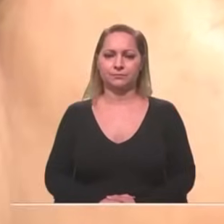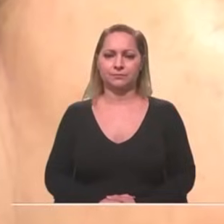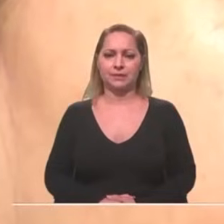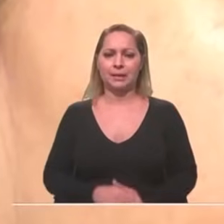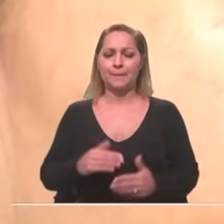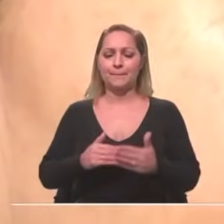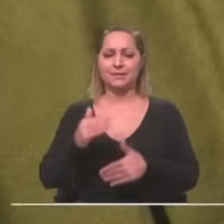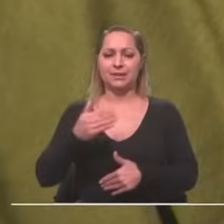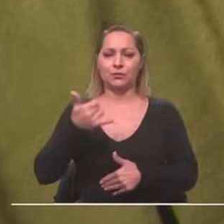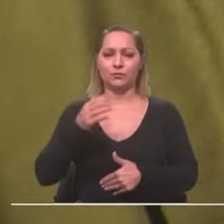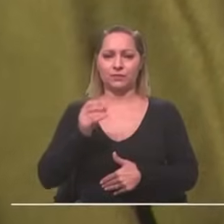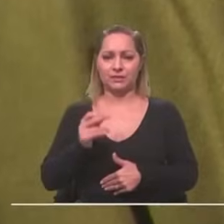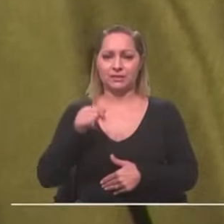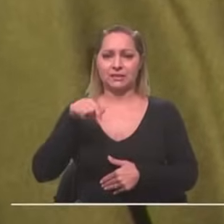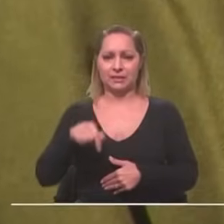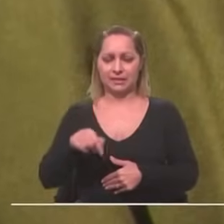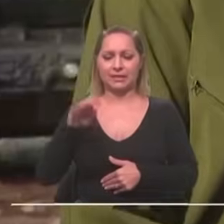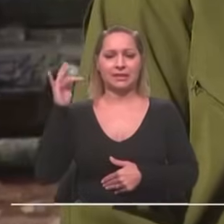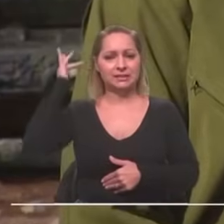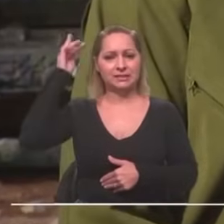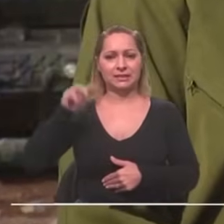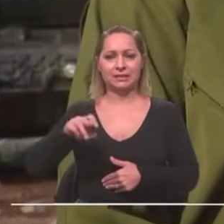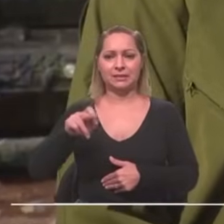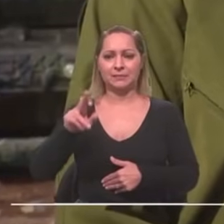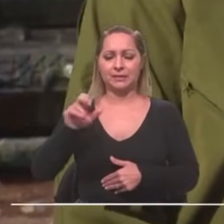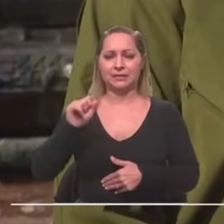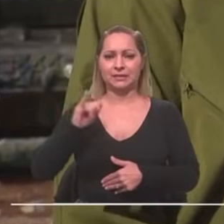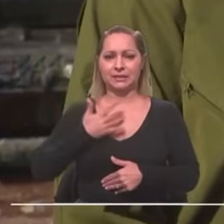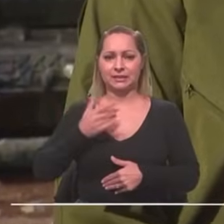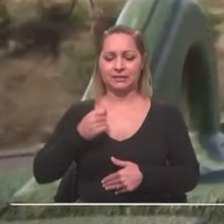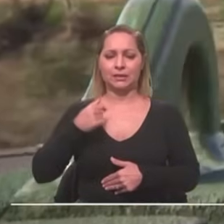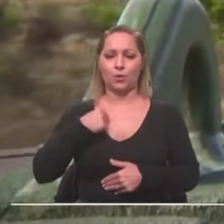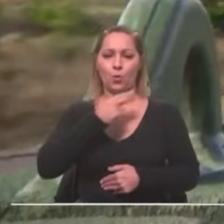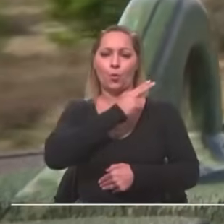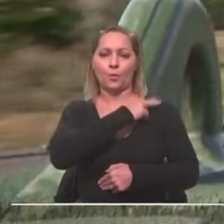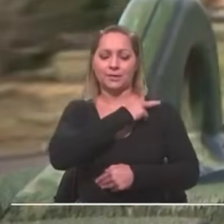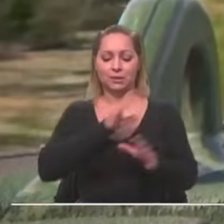Passado 20 anos, aqui em Santa Margarida, estou como comandante do Grupo de Carros de Combate.